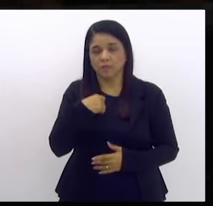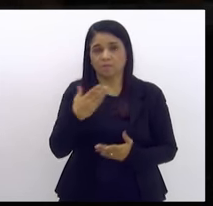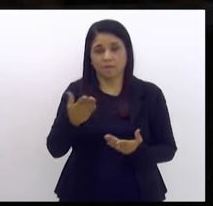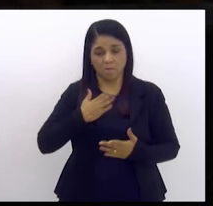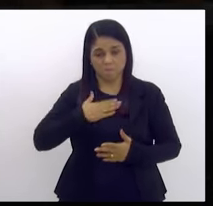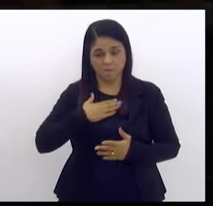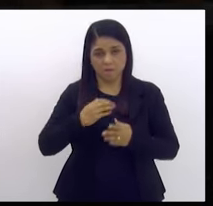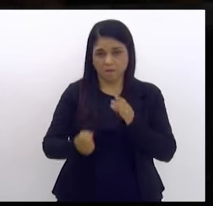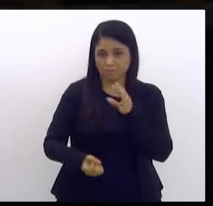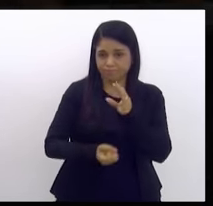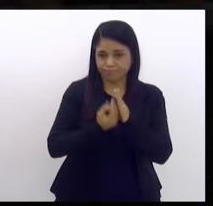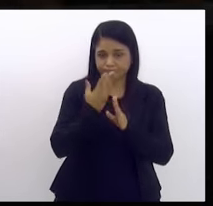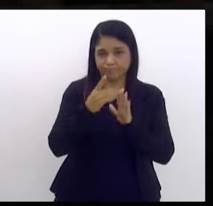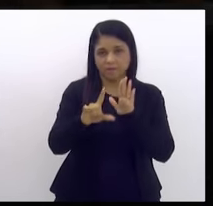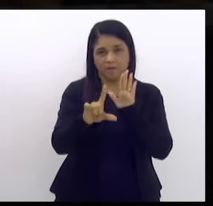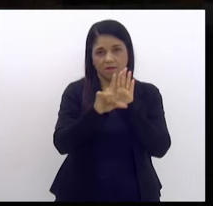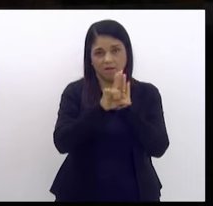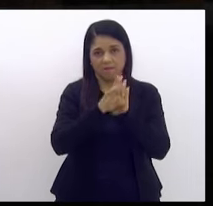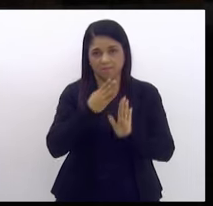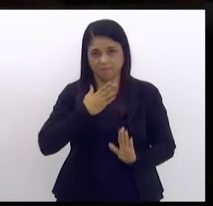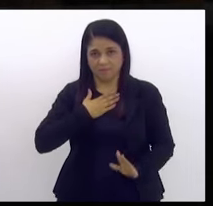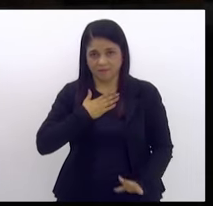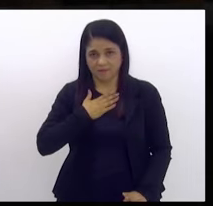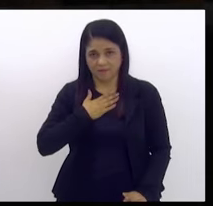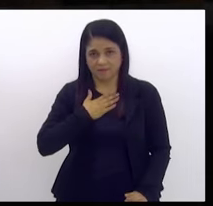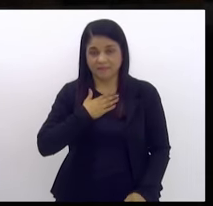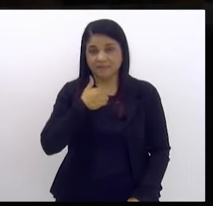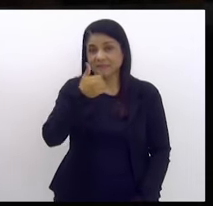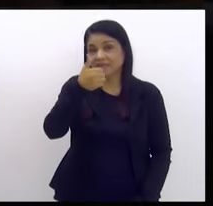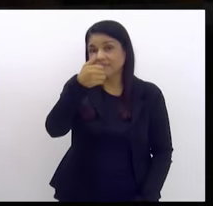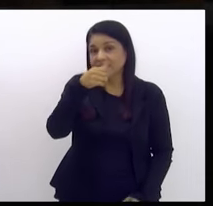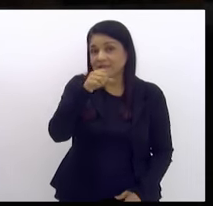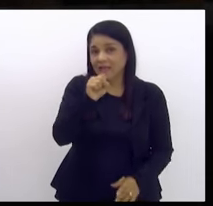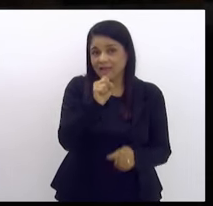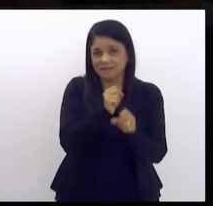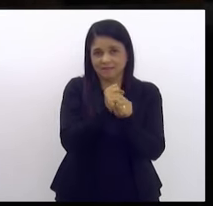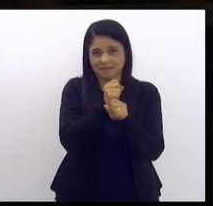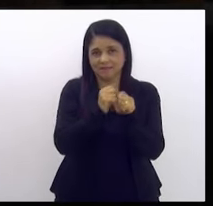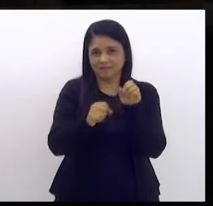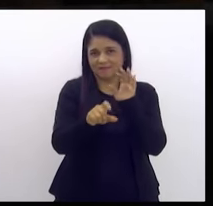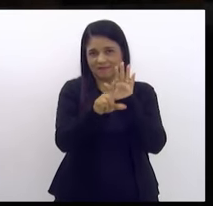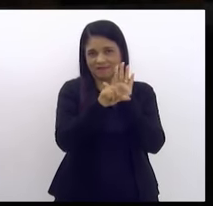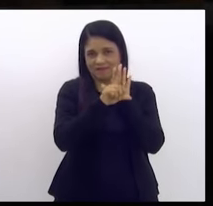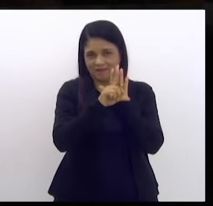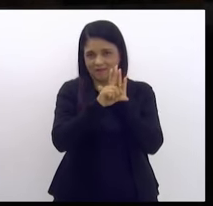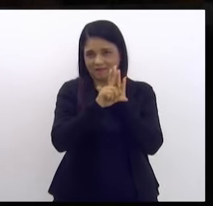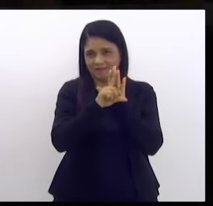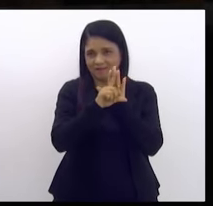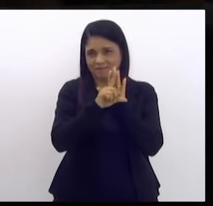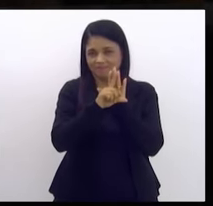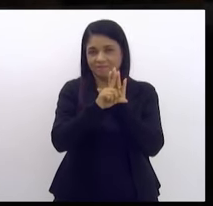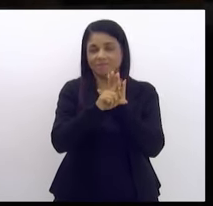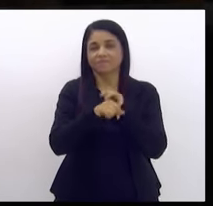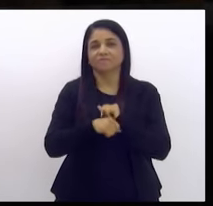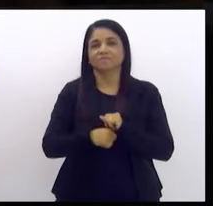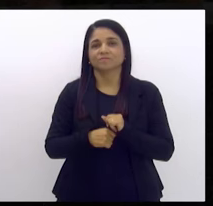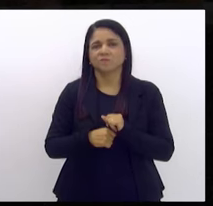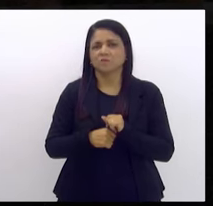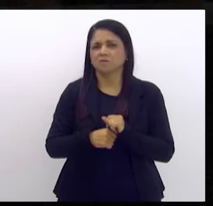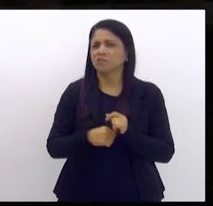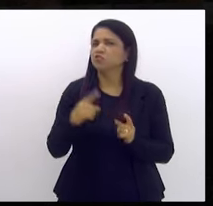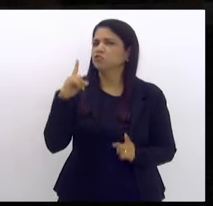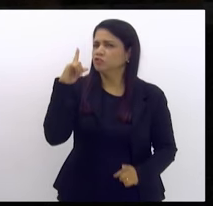é de minha autoria. 10 anos completou essa lei. E foi uma lei